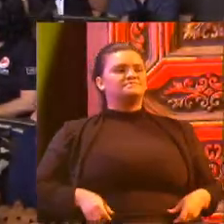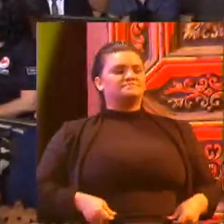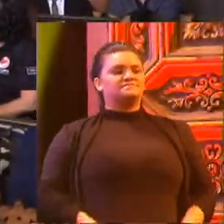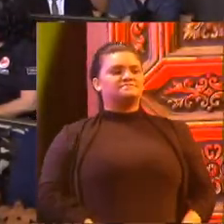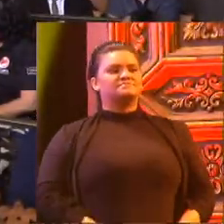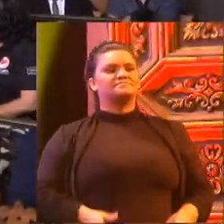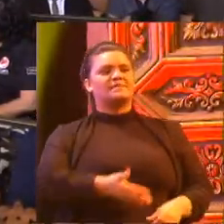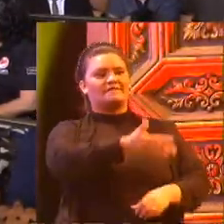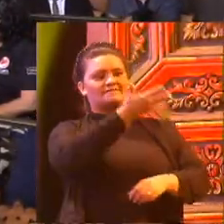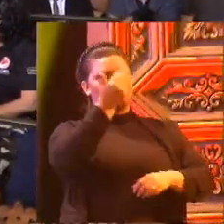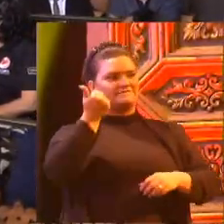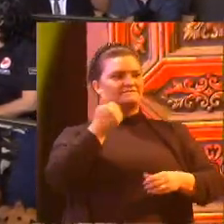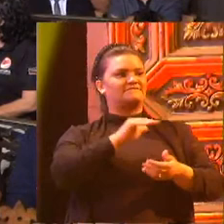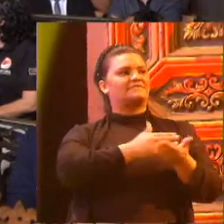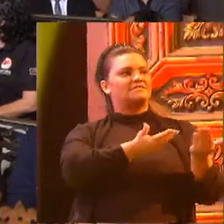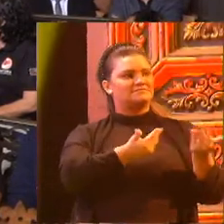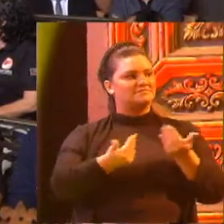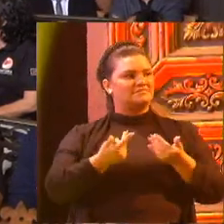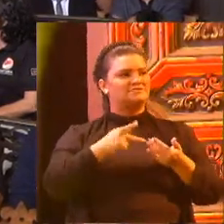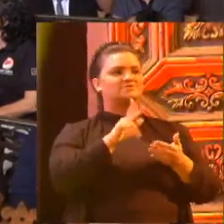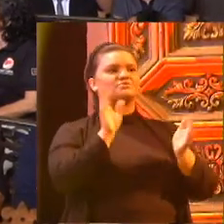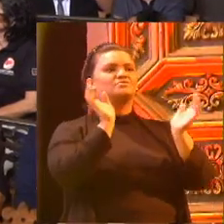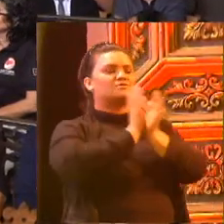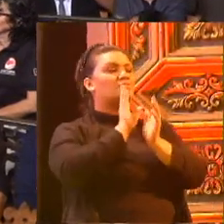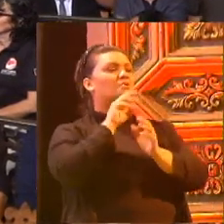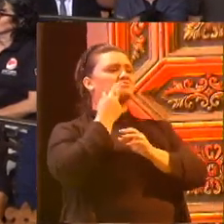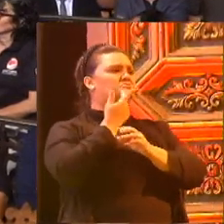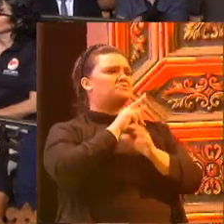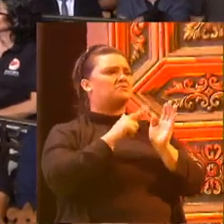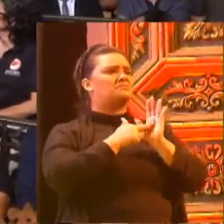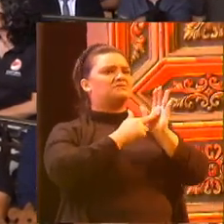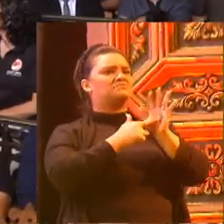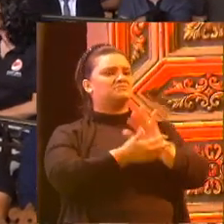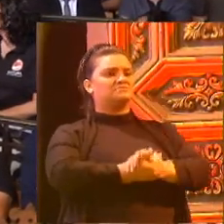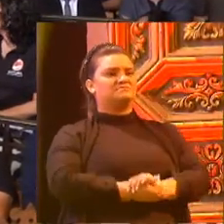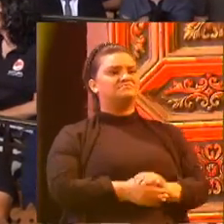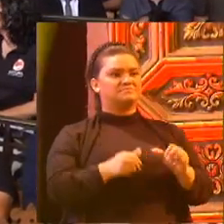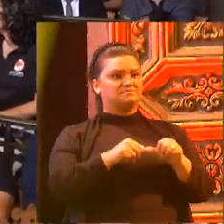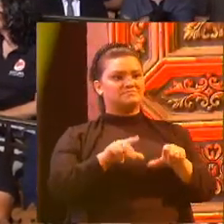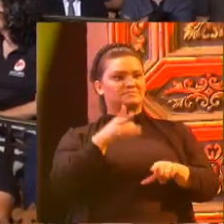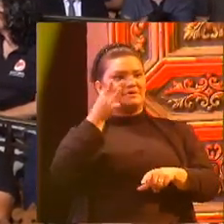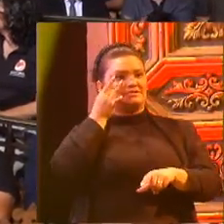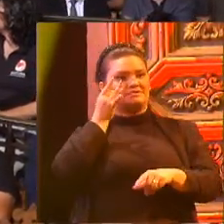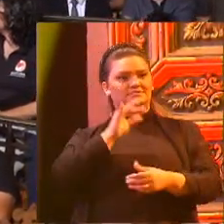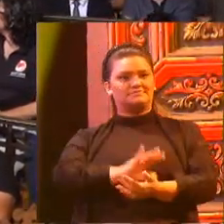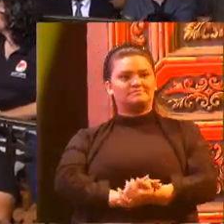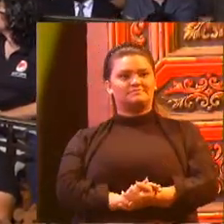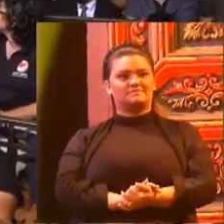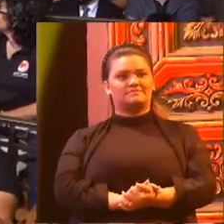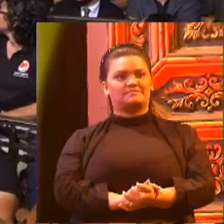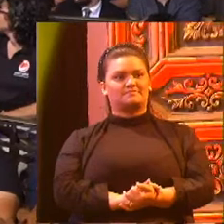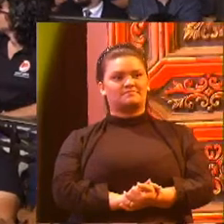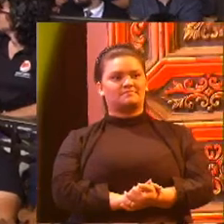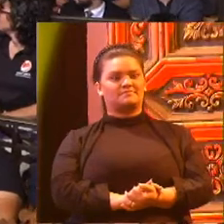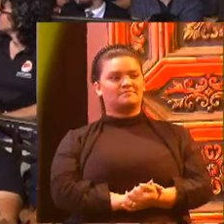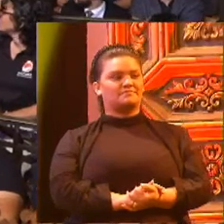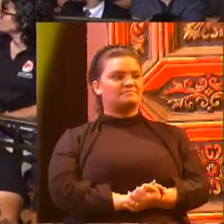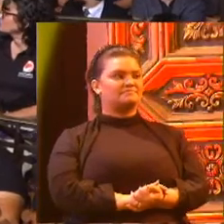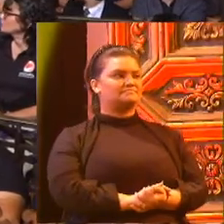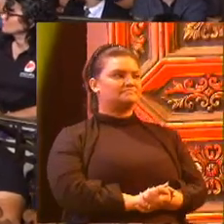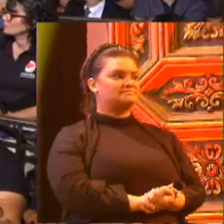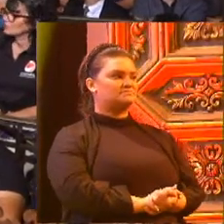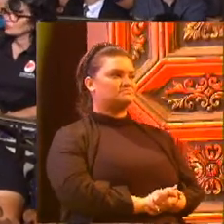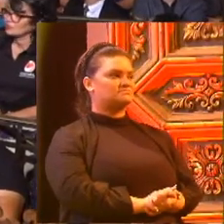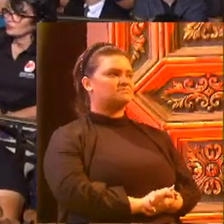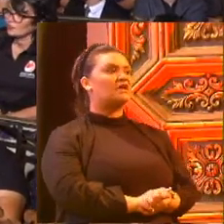Vem cá, Marquinho, receber seu prêmio, seu representante. Cadê Marquinho? Tá aí? Pode vir, Marquinho, estamos te esperando,